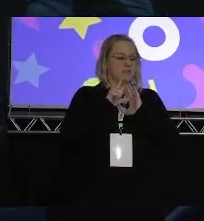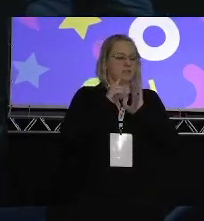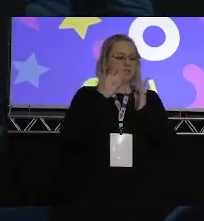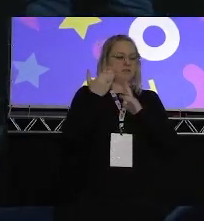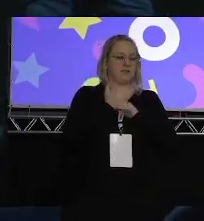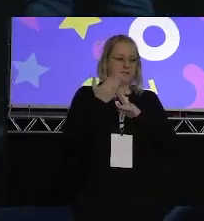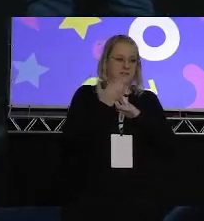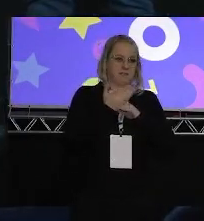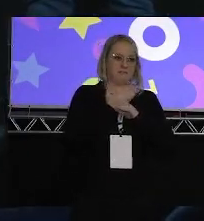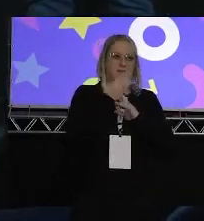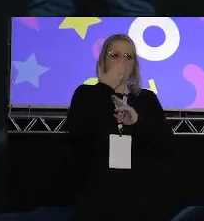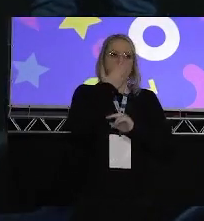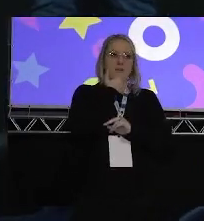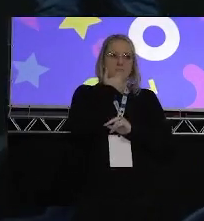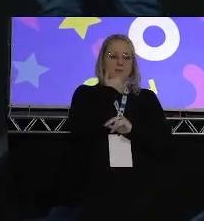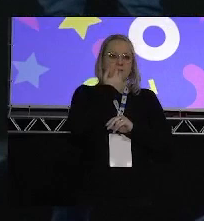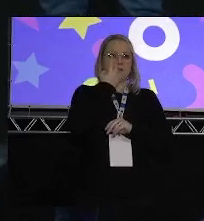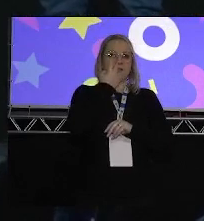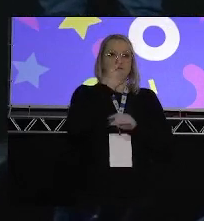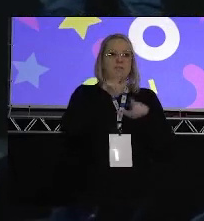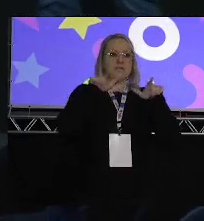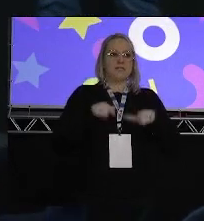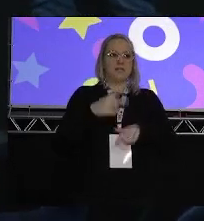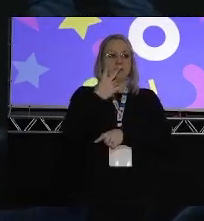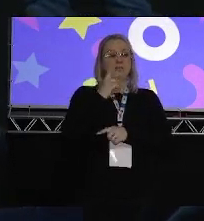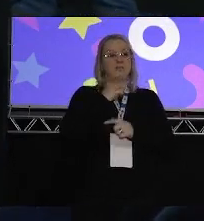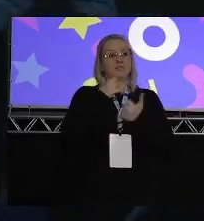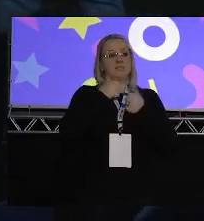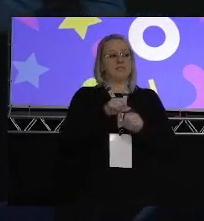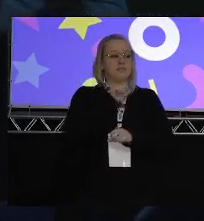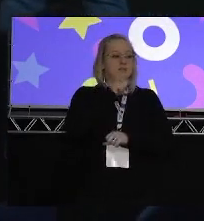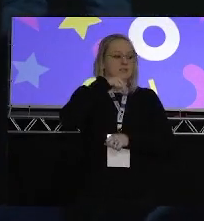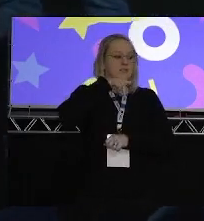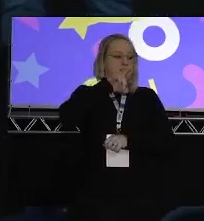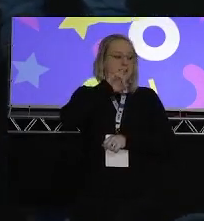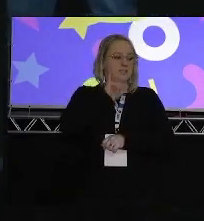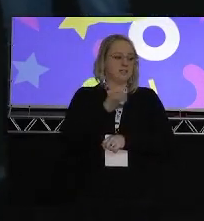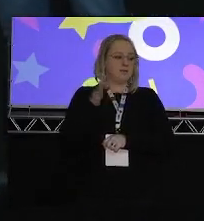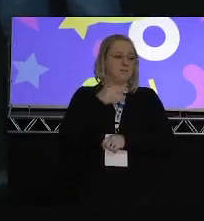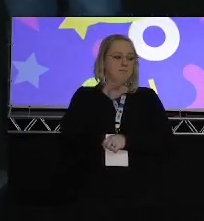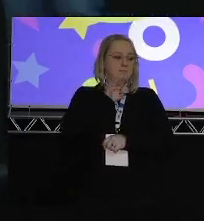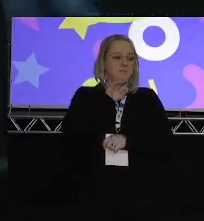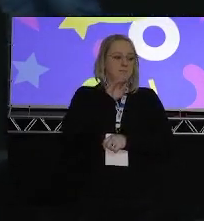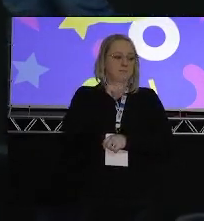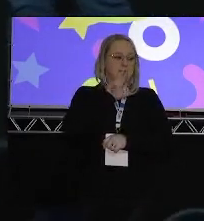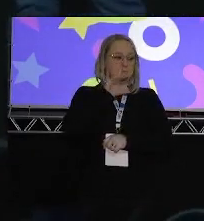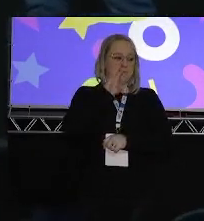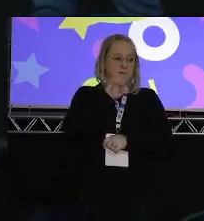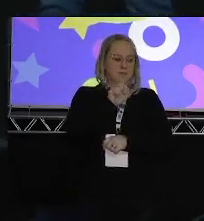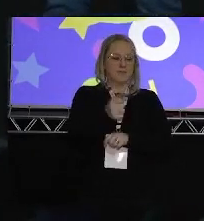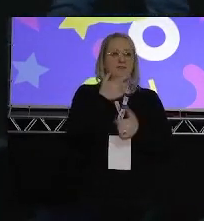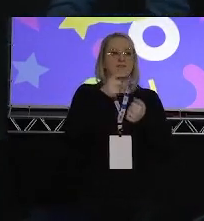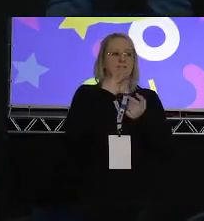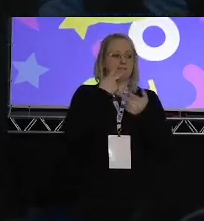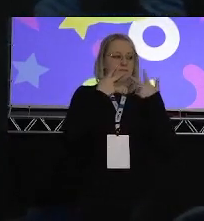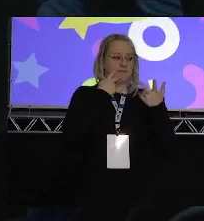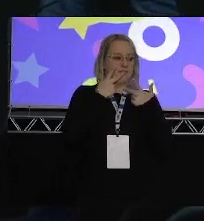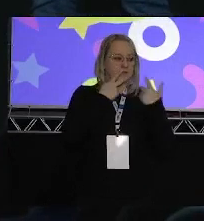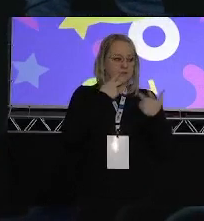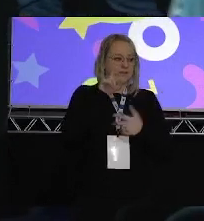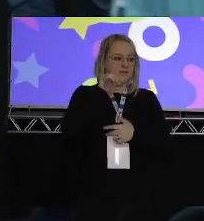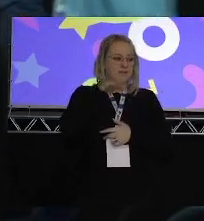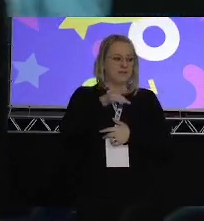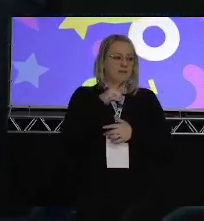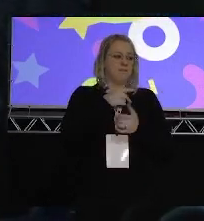almoço aqui na sala 2. E a gente vai ficar com o Andy Barbosa. Vai falar um pouquinho aí para a gente sobre Lean Portfolio